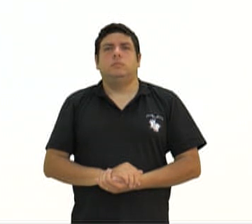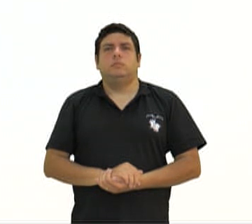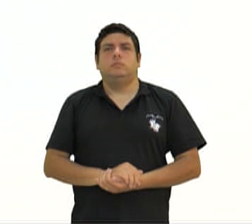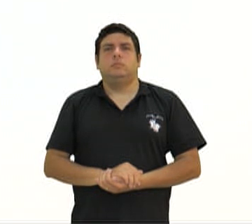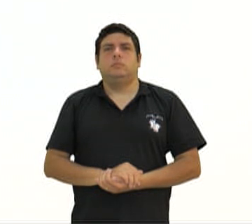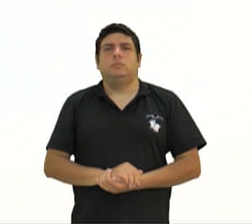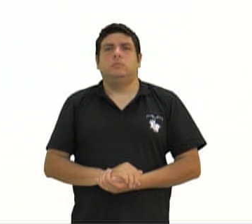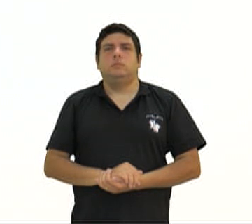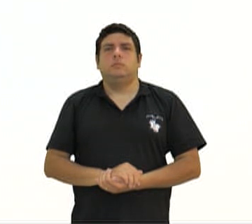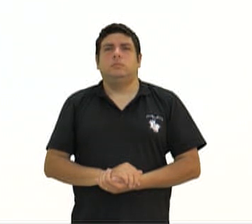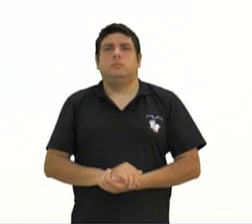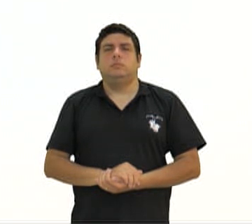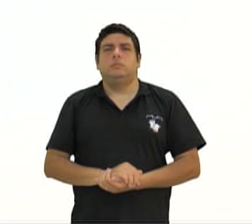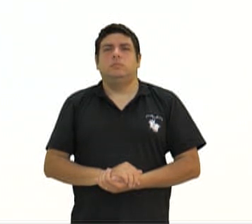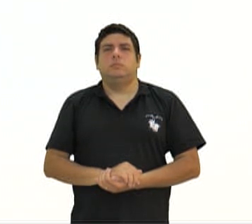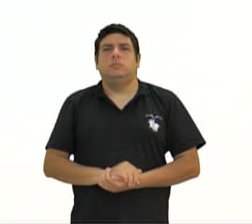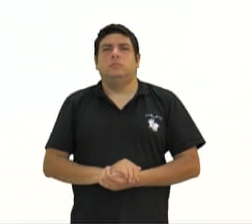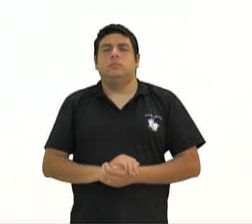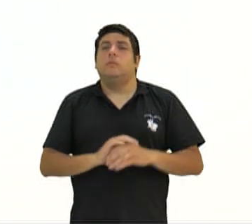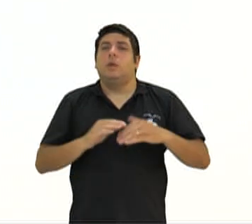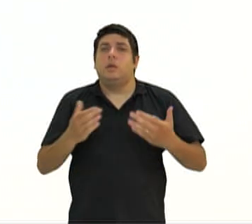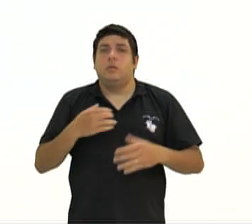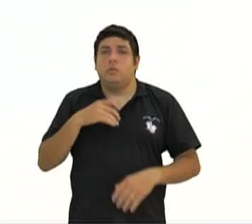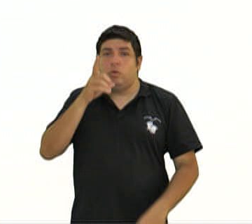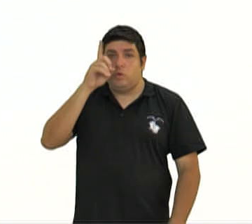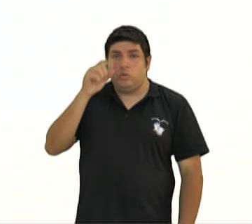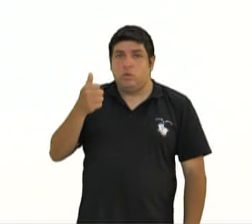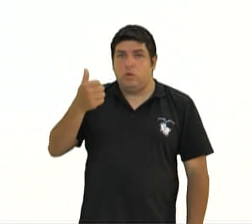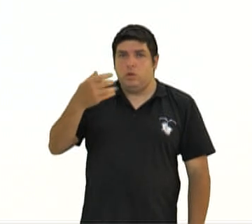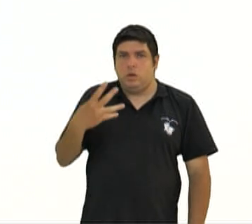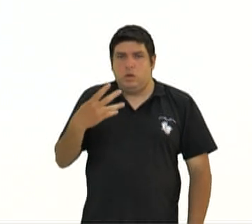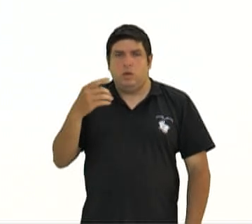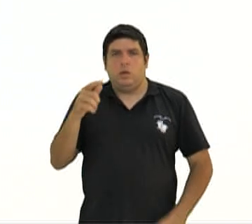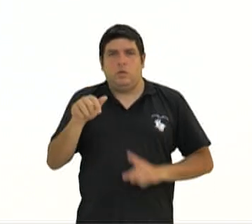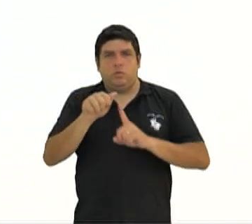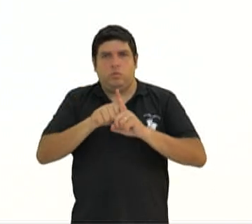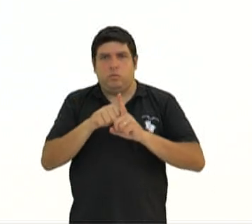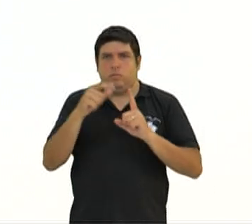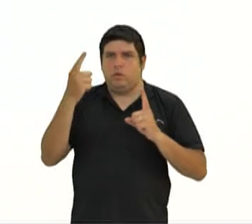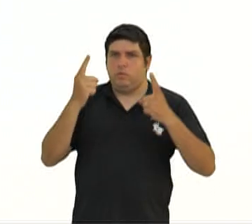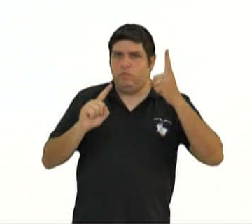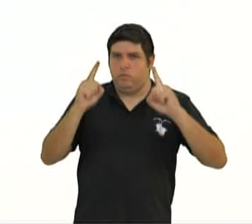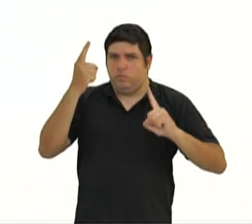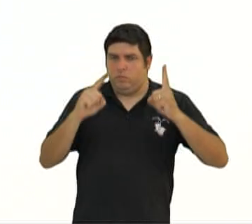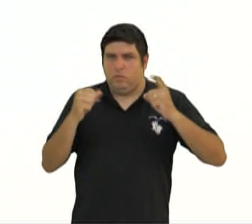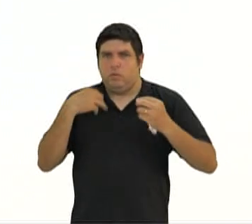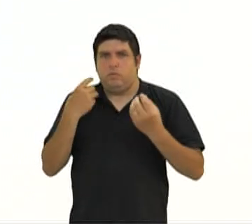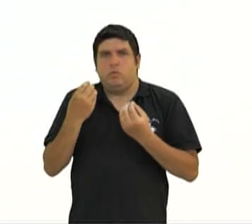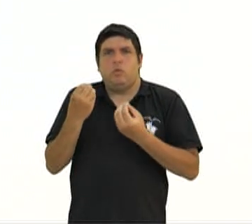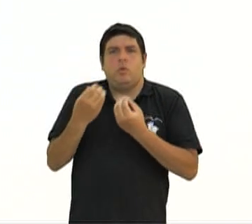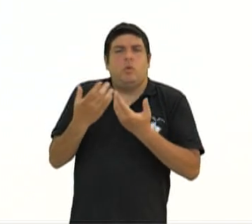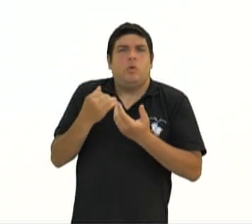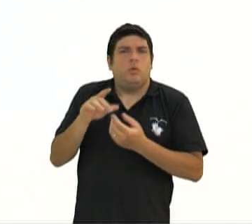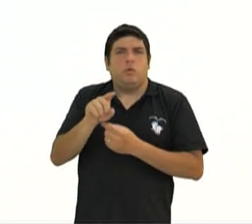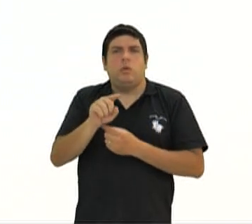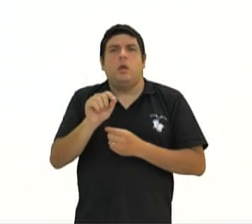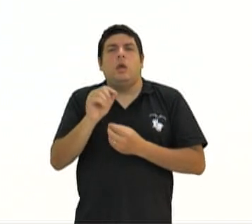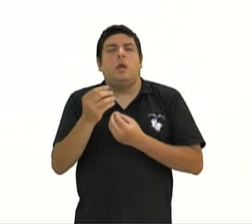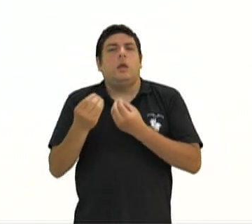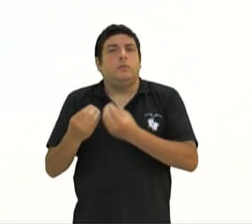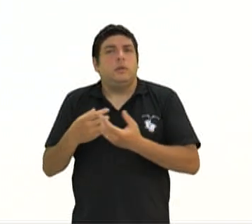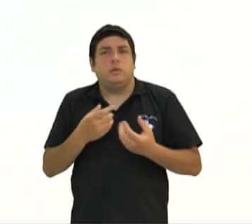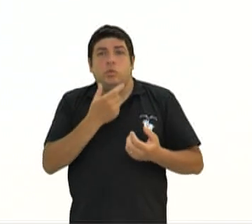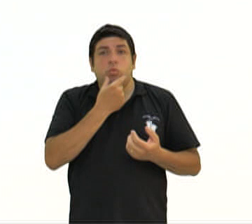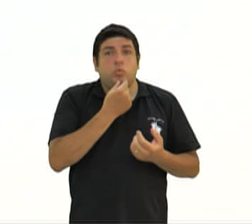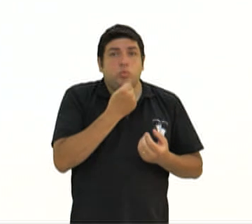called Valentines. Então, assim, no dia 14 de fevereiro, que ele foi morto, na verdade ele foi decapitado, tá? Ele enviou para essa